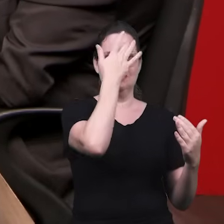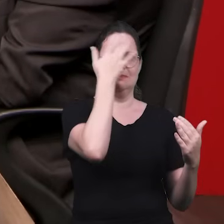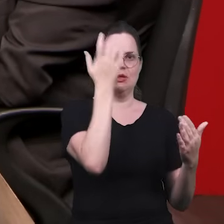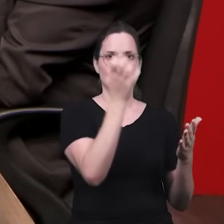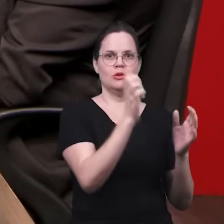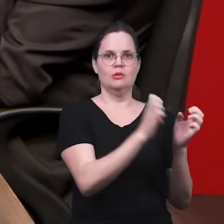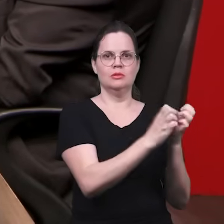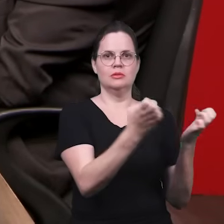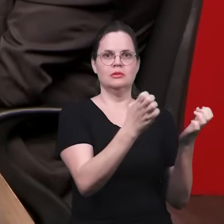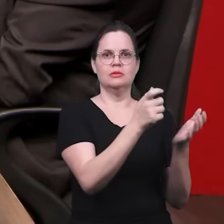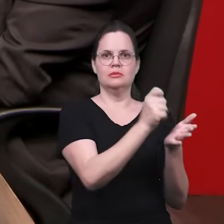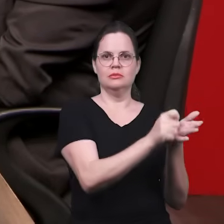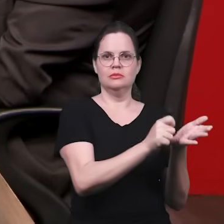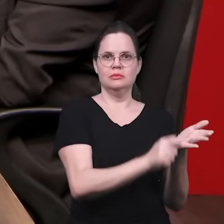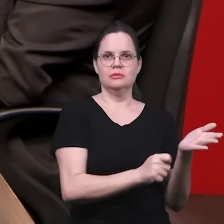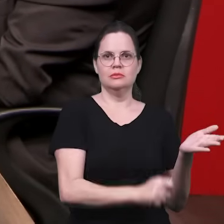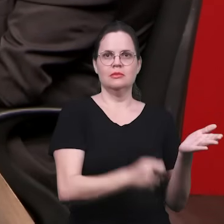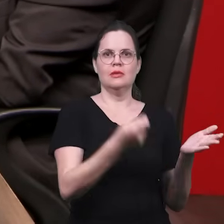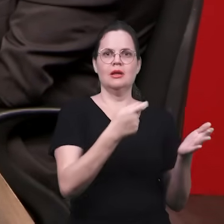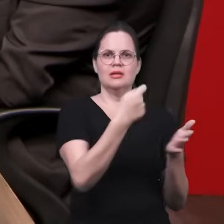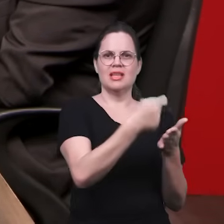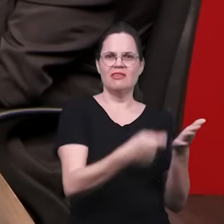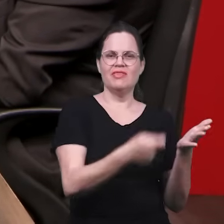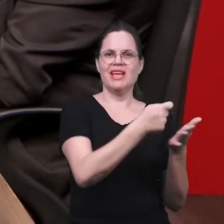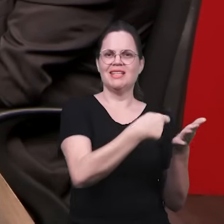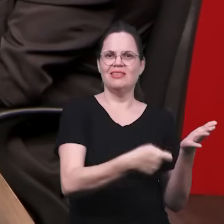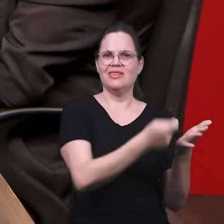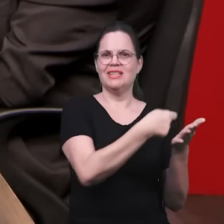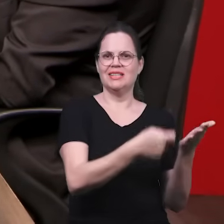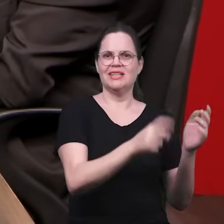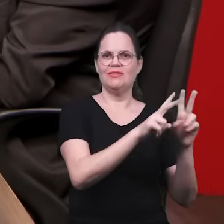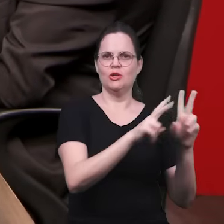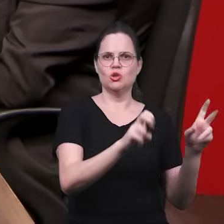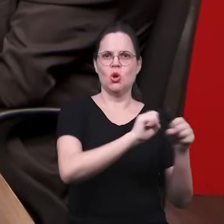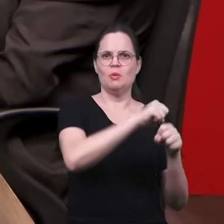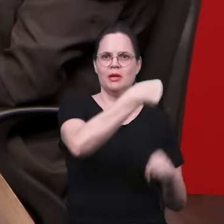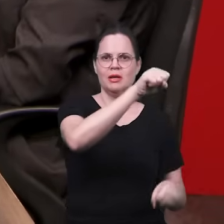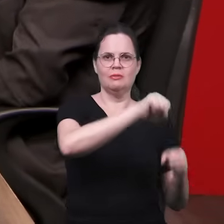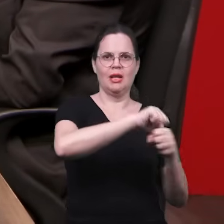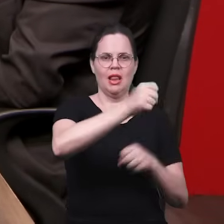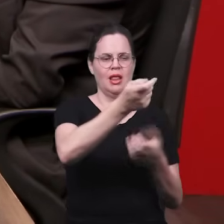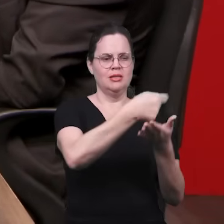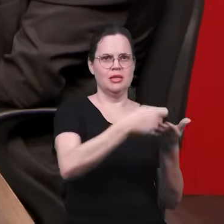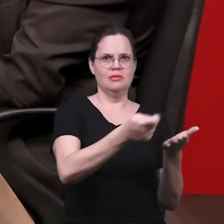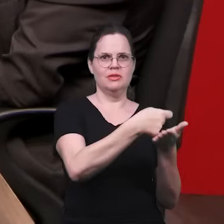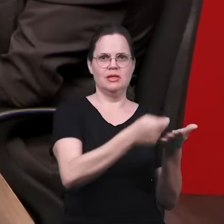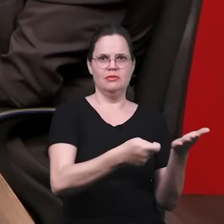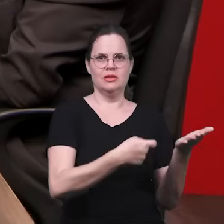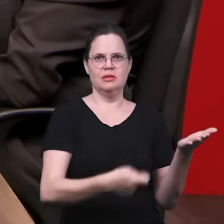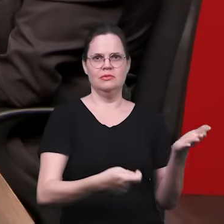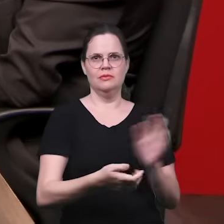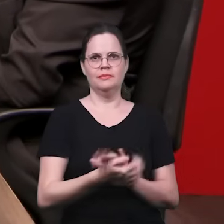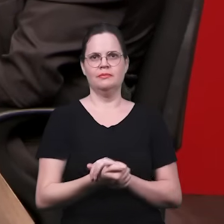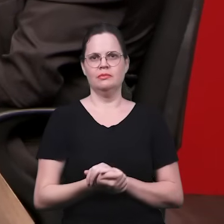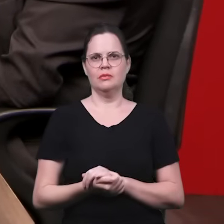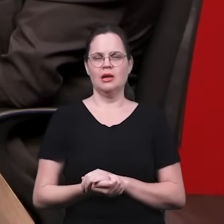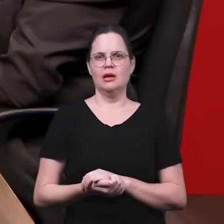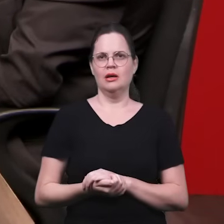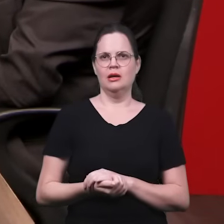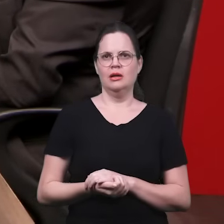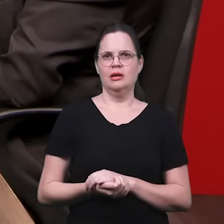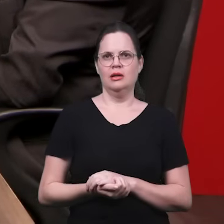os escribas interpretavam, escreviam muito sobre a palavra, sobre as escrituras. De repente alguém diz assim,